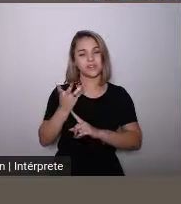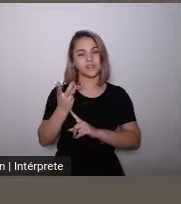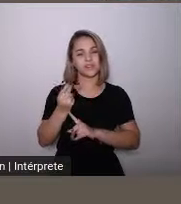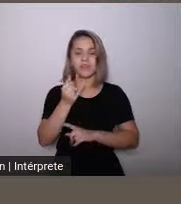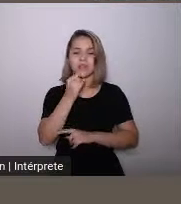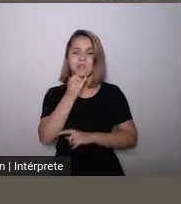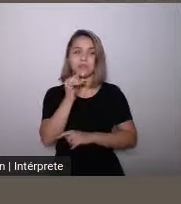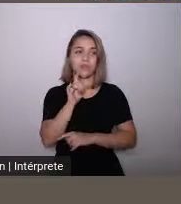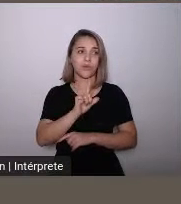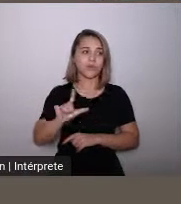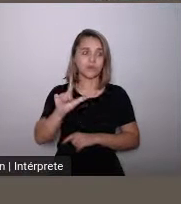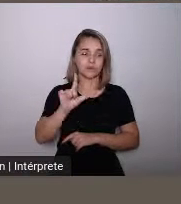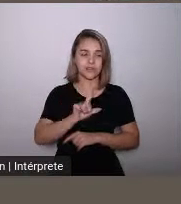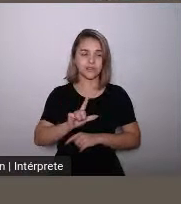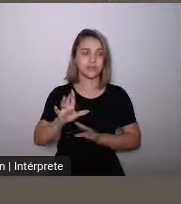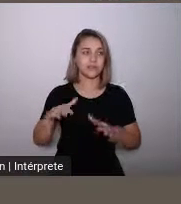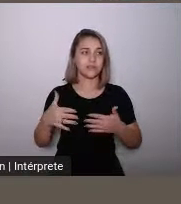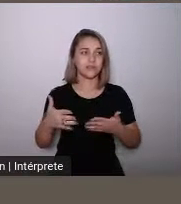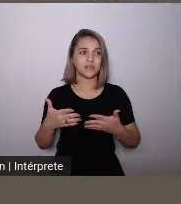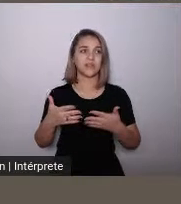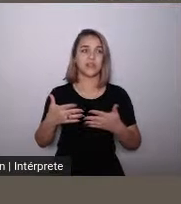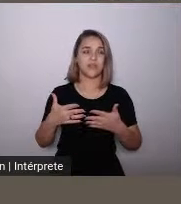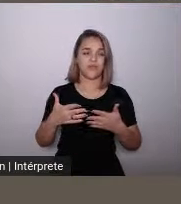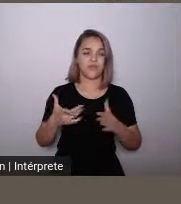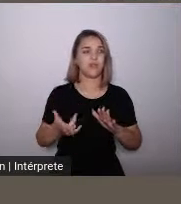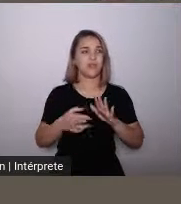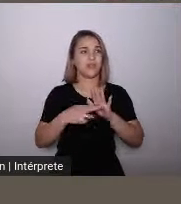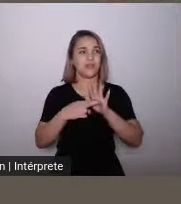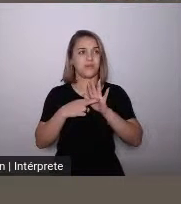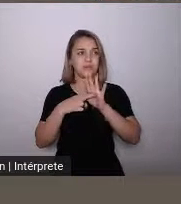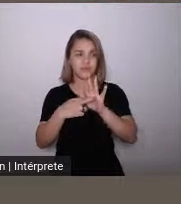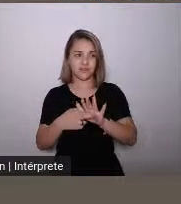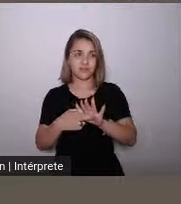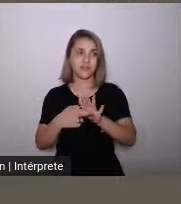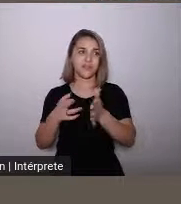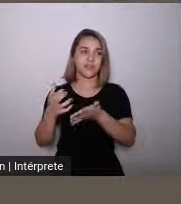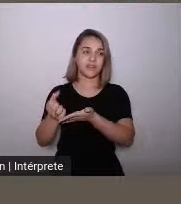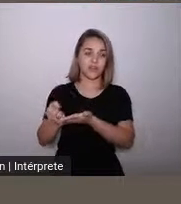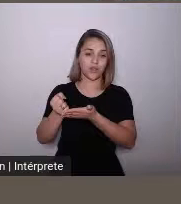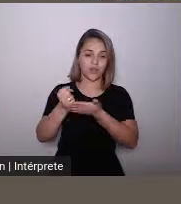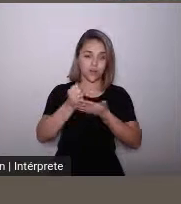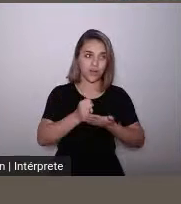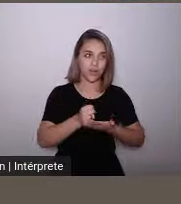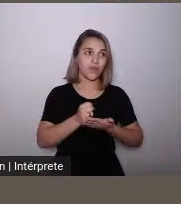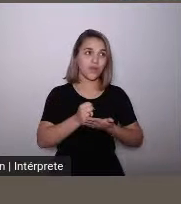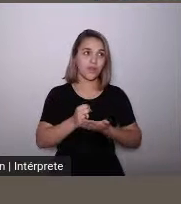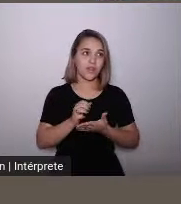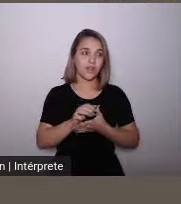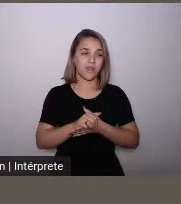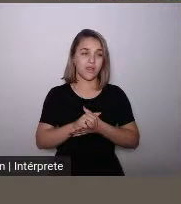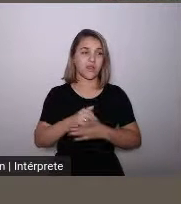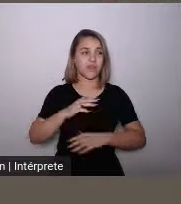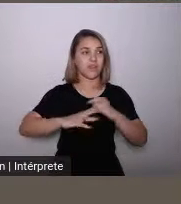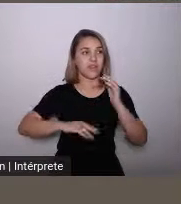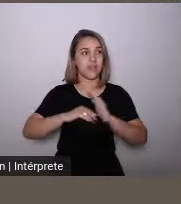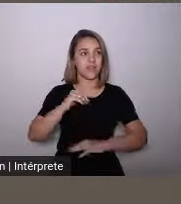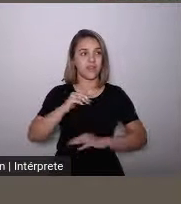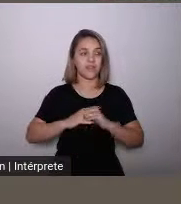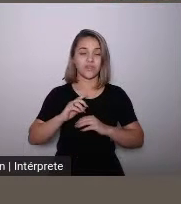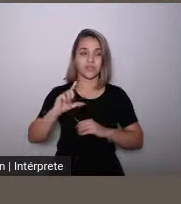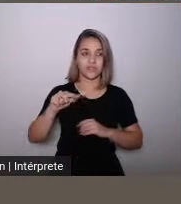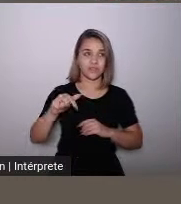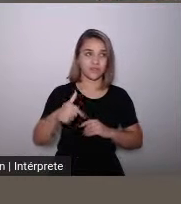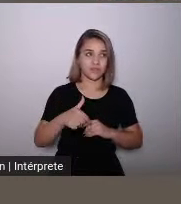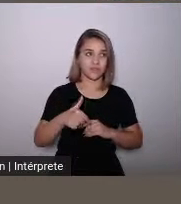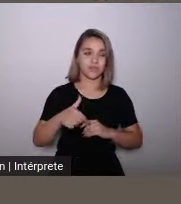Esse conjunto de referências aqui que eu trago, da Claxon, é produzido logo após o evento, como nós sabemos, né, que aqui